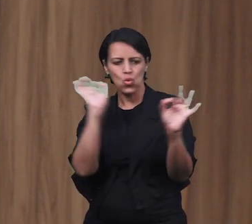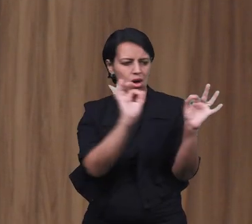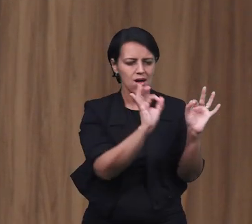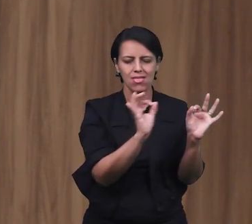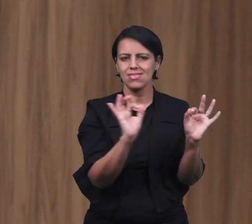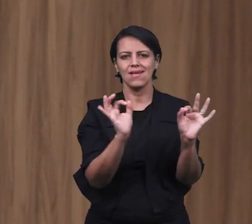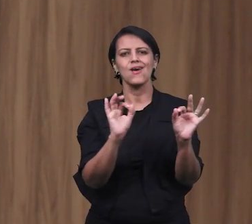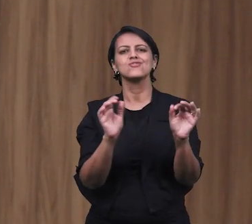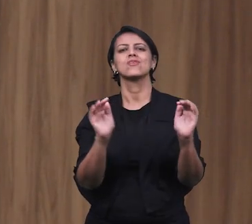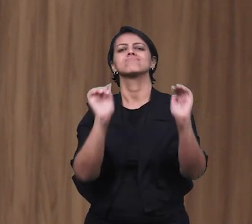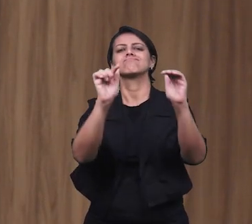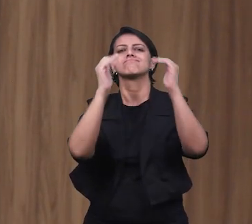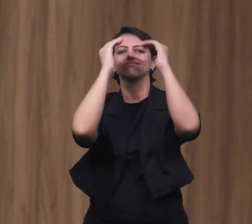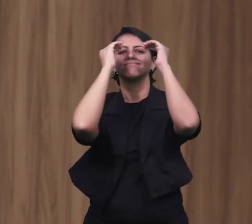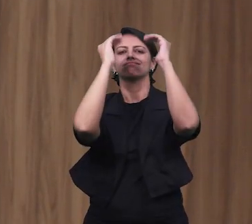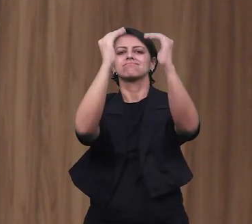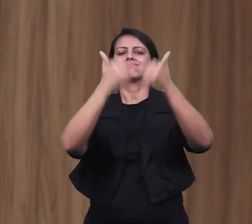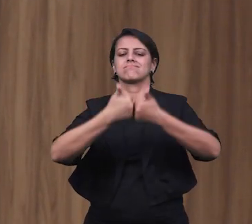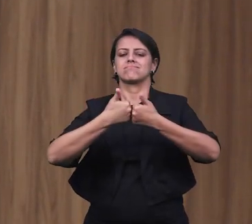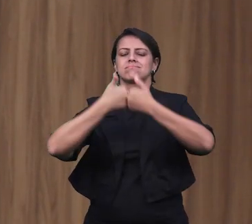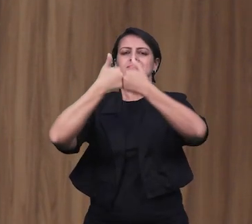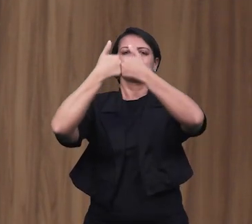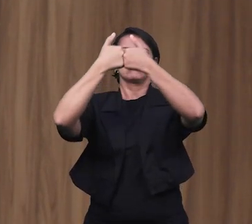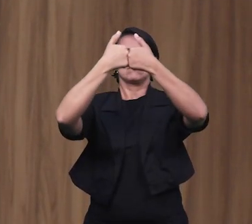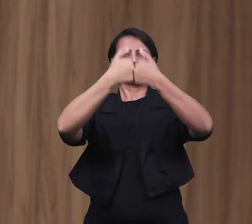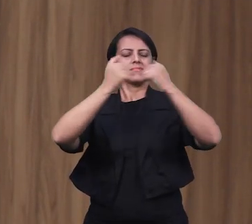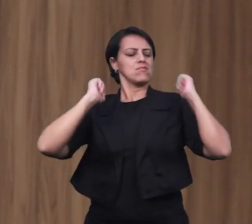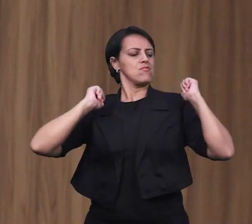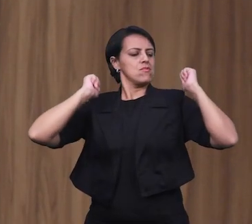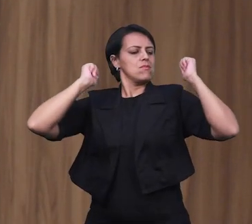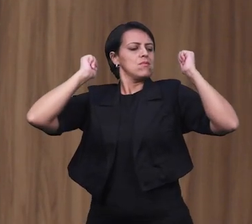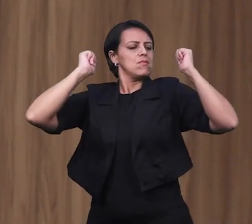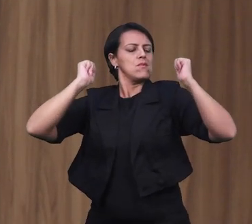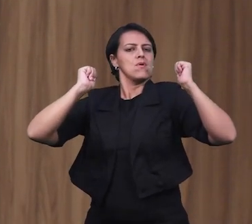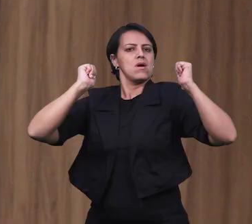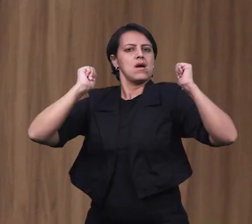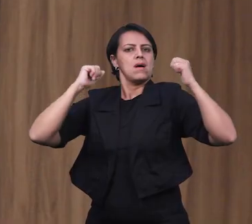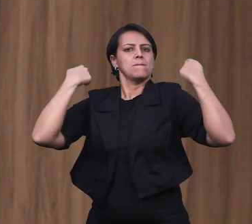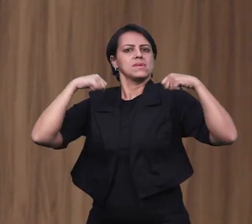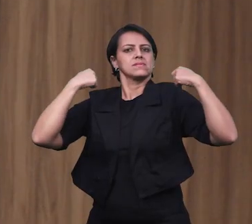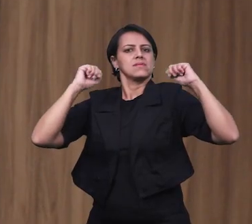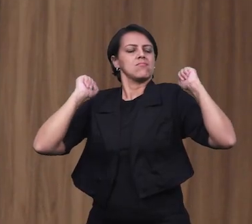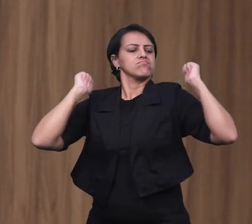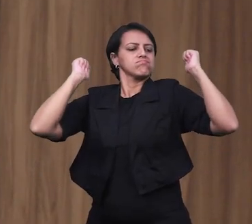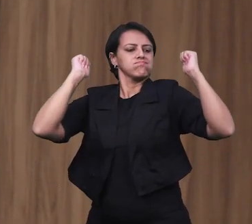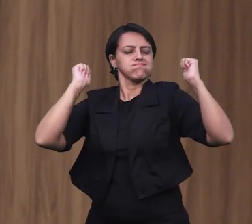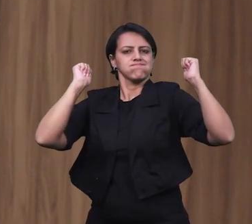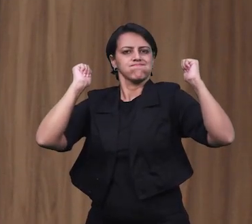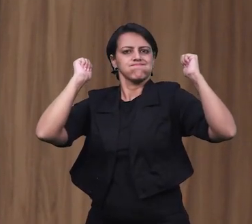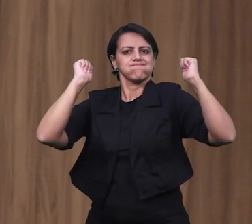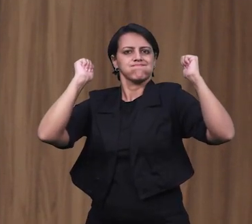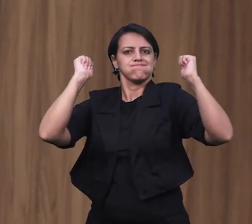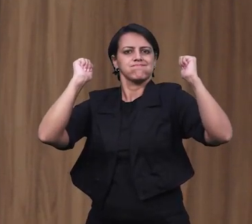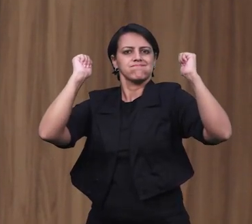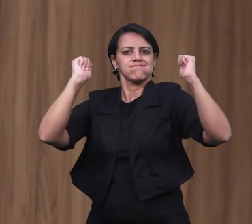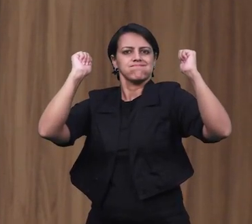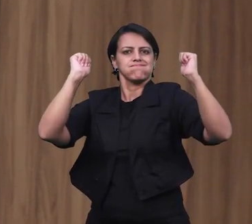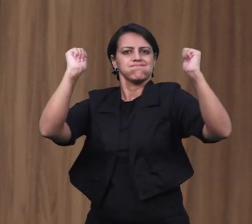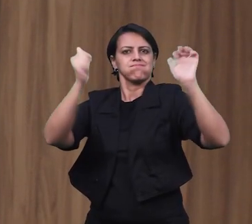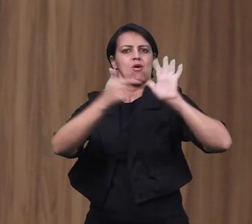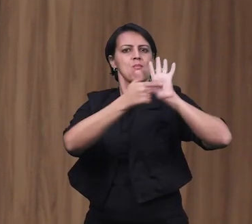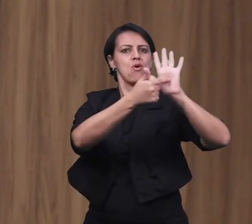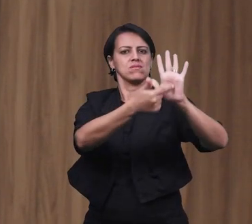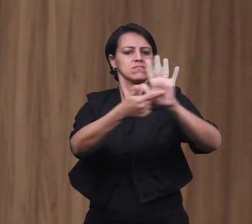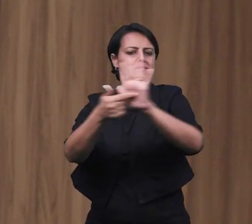arca do concerto, do pacto de Deus com aquele povo que estava prevalecendo. Então, isso que era importante